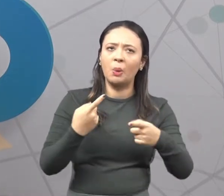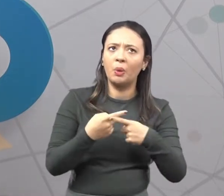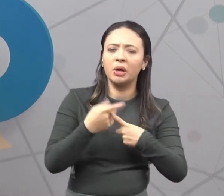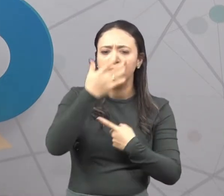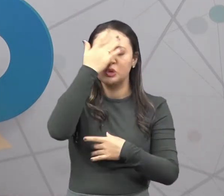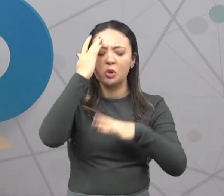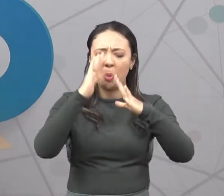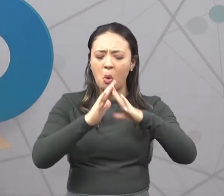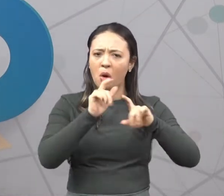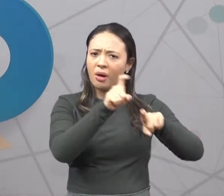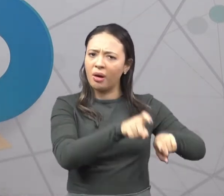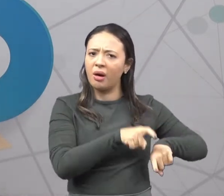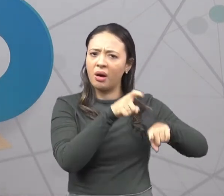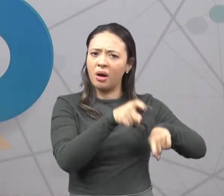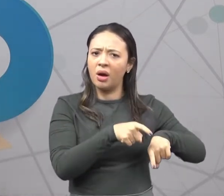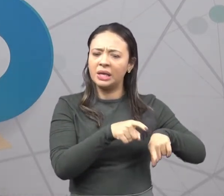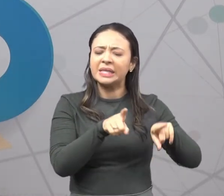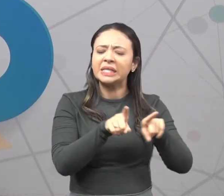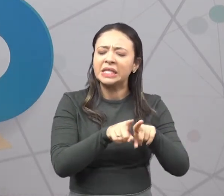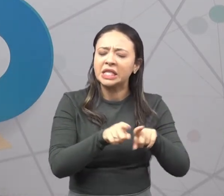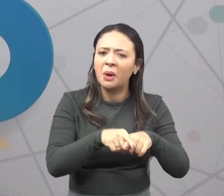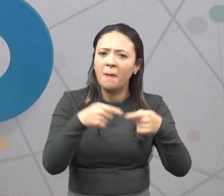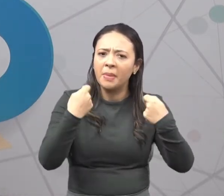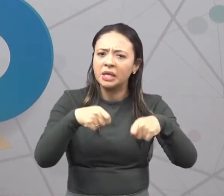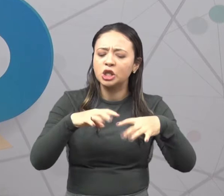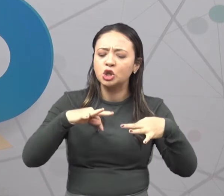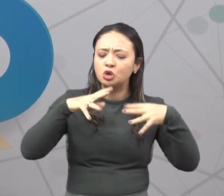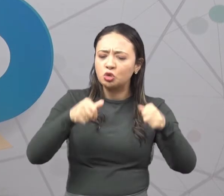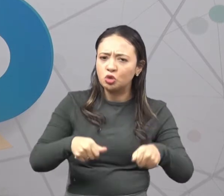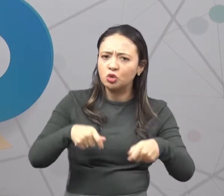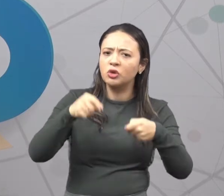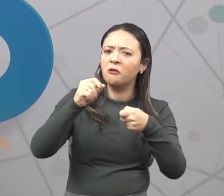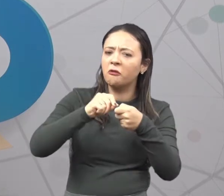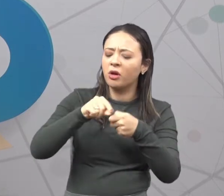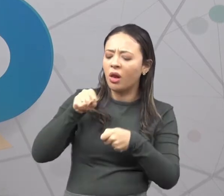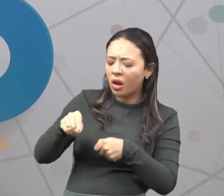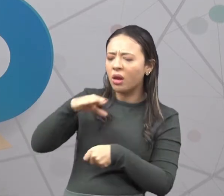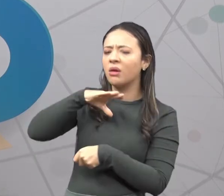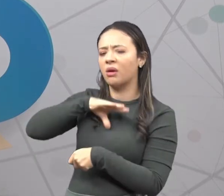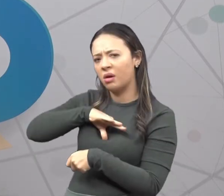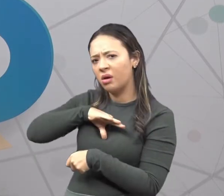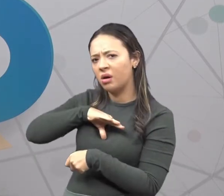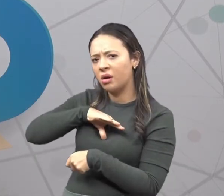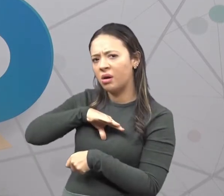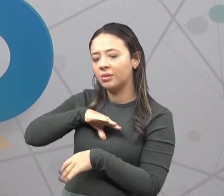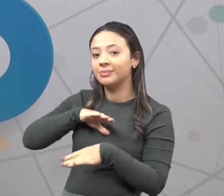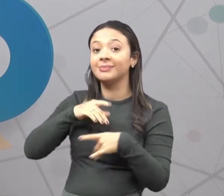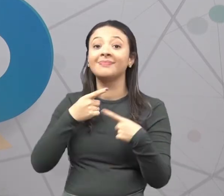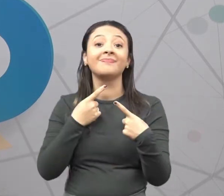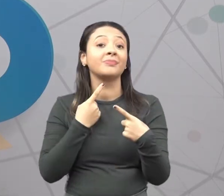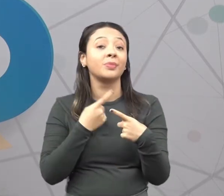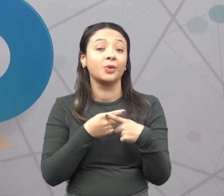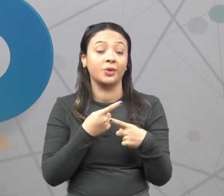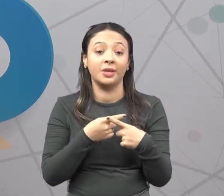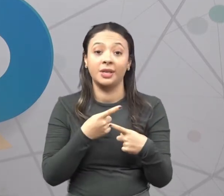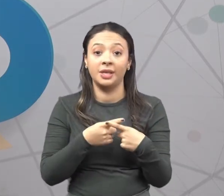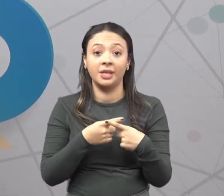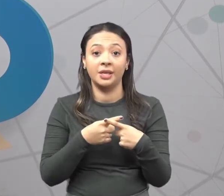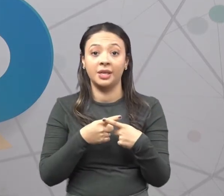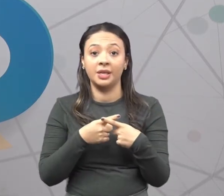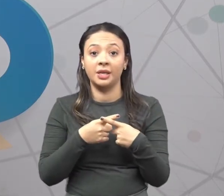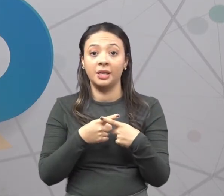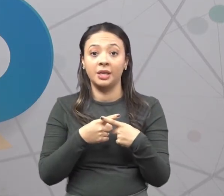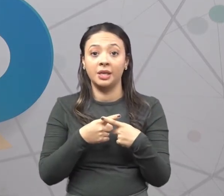no campo também dependem do que é produzido na cidade? Porque nem